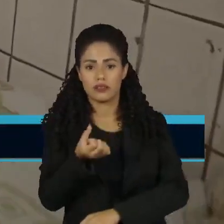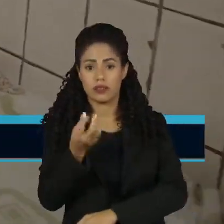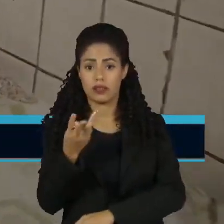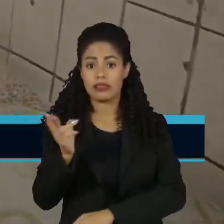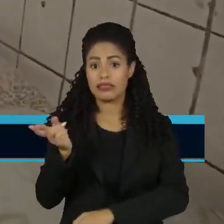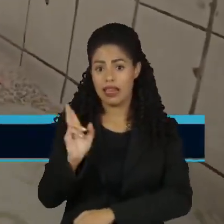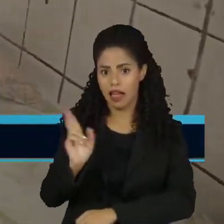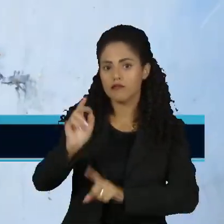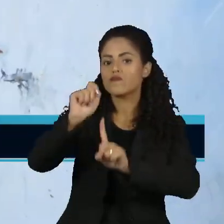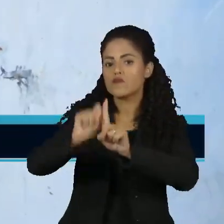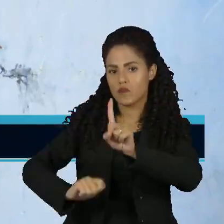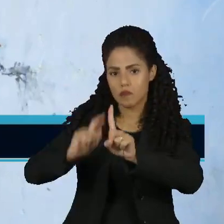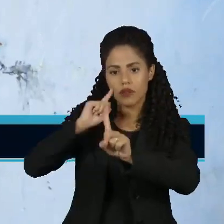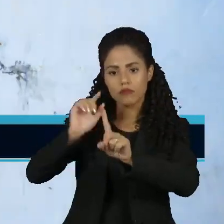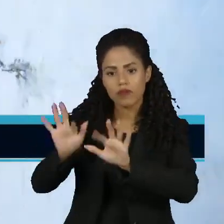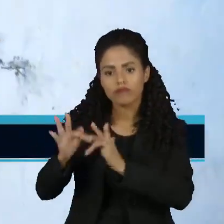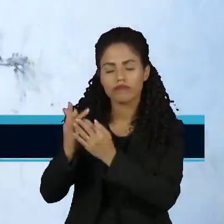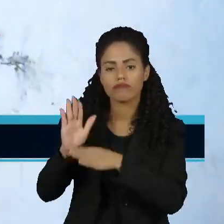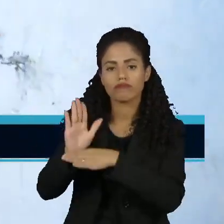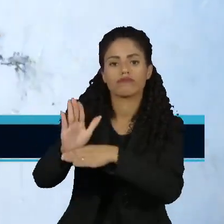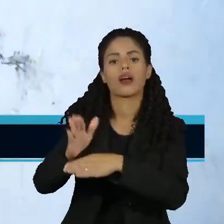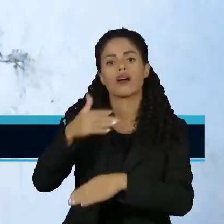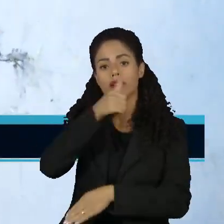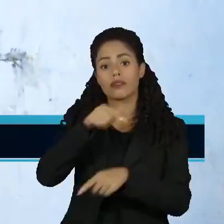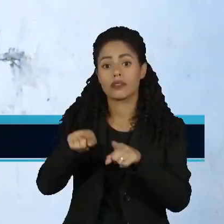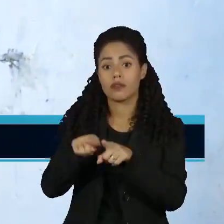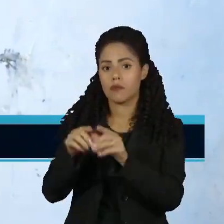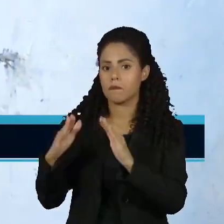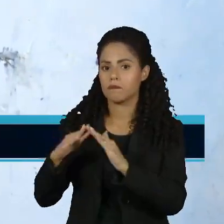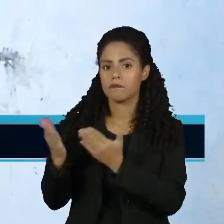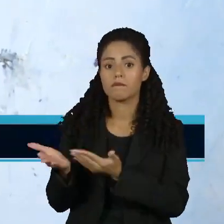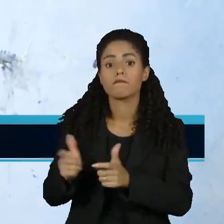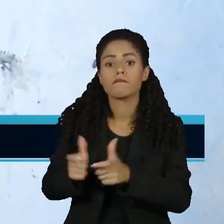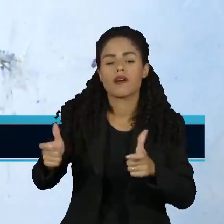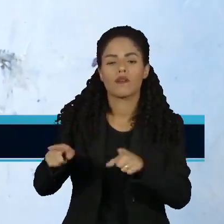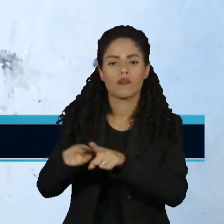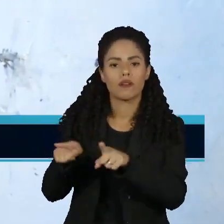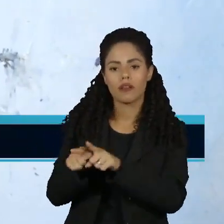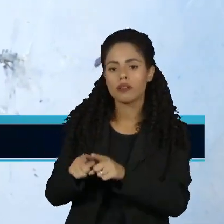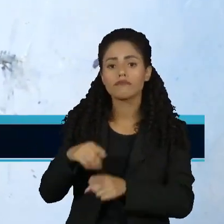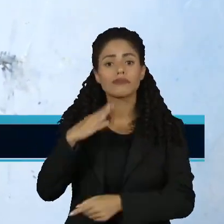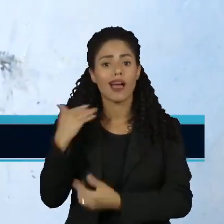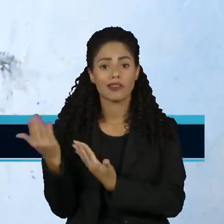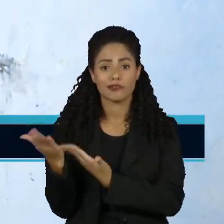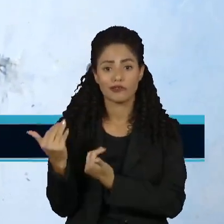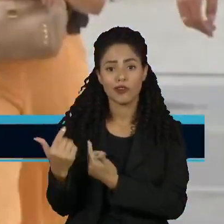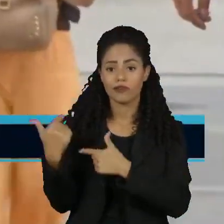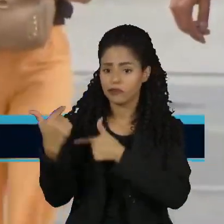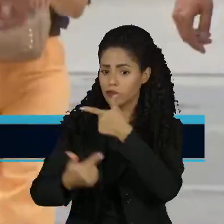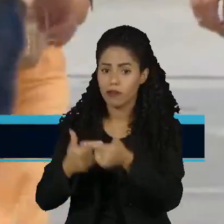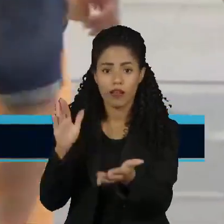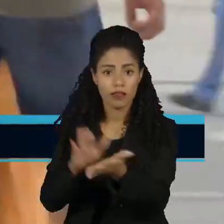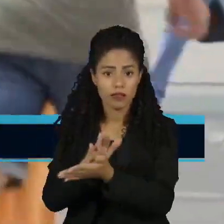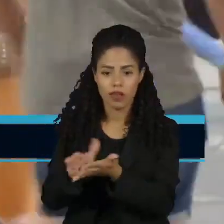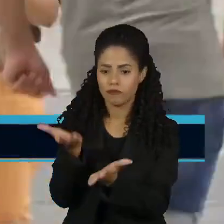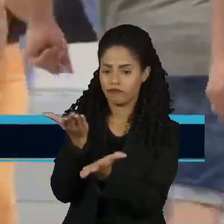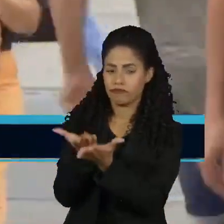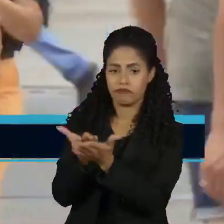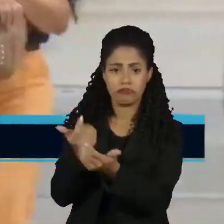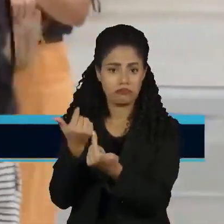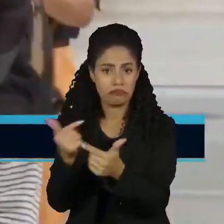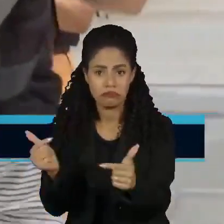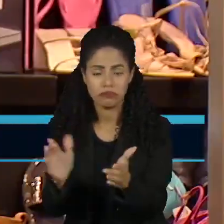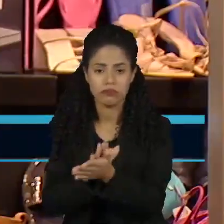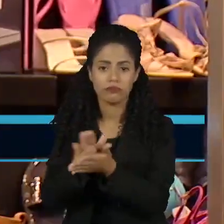163,00 por mês, quase metade dos moradores jovens não estudavam nem trabalhavam no ano passado. No outro extremo,